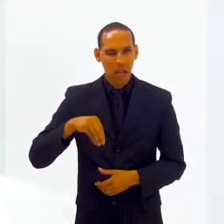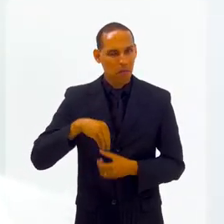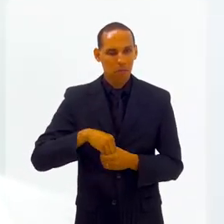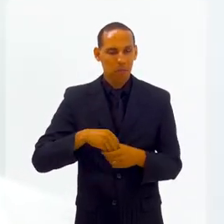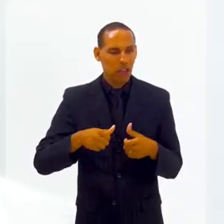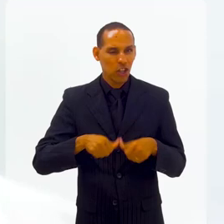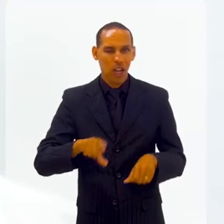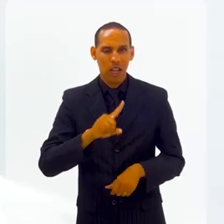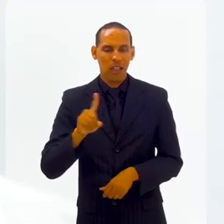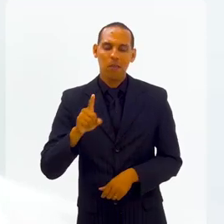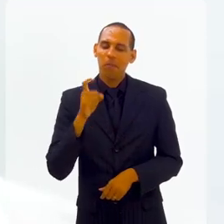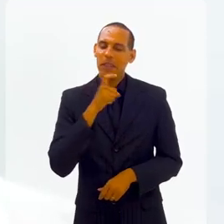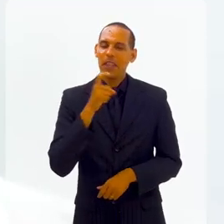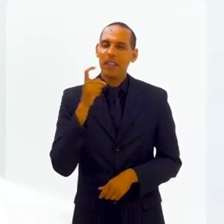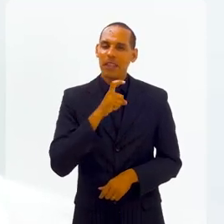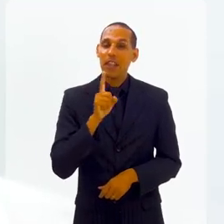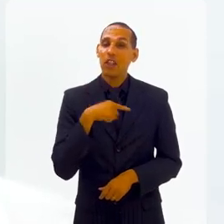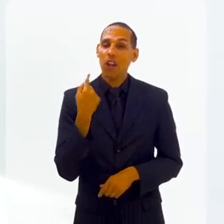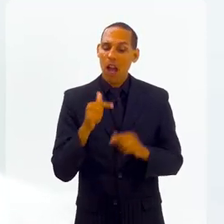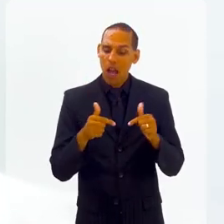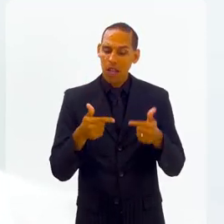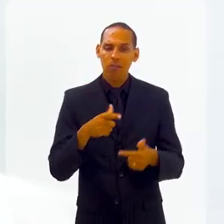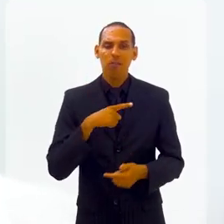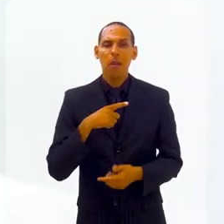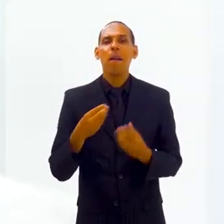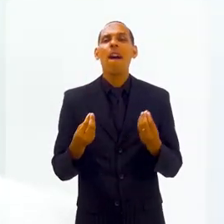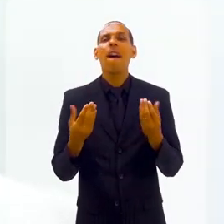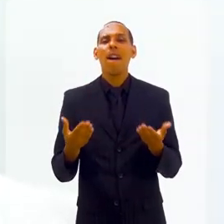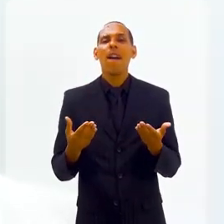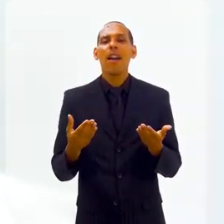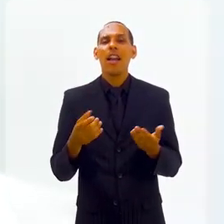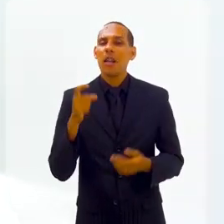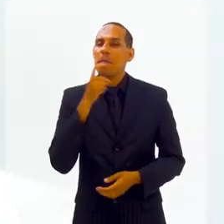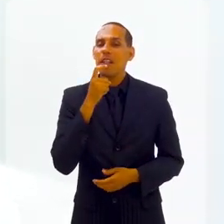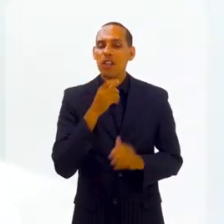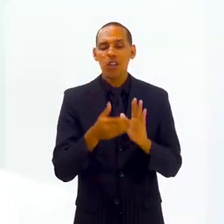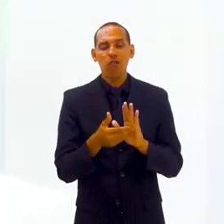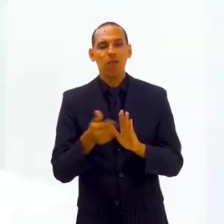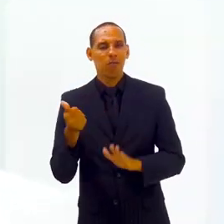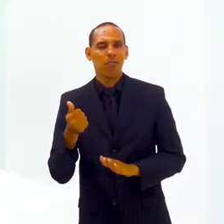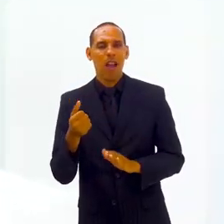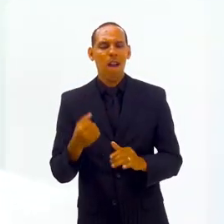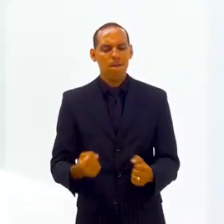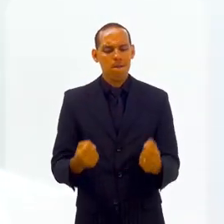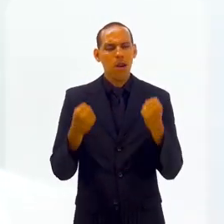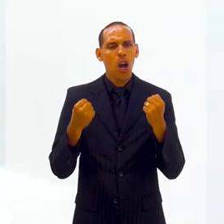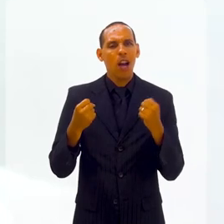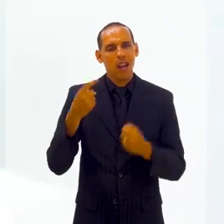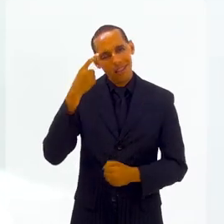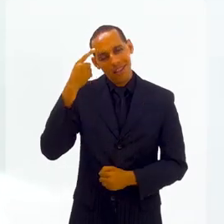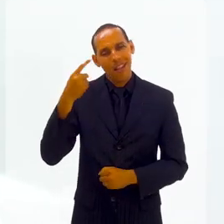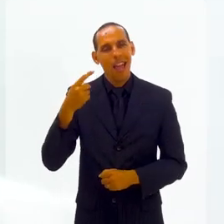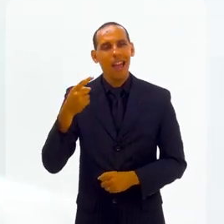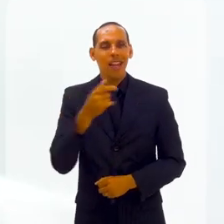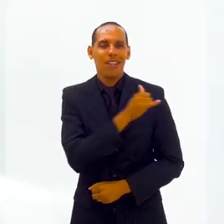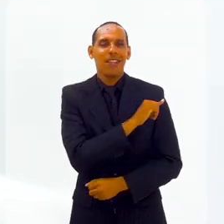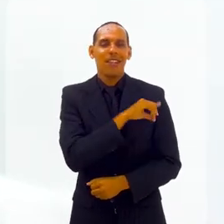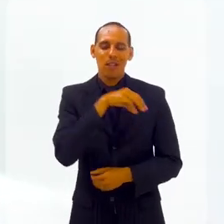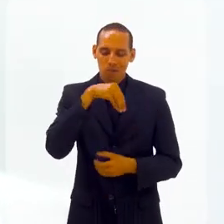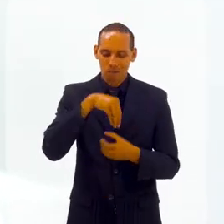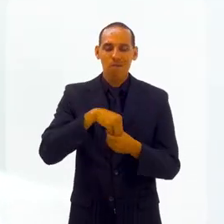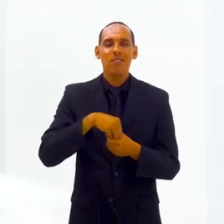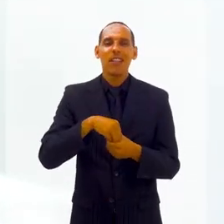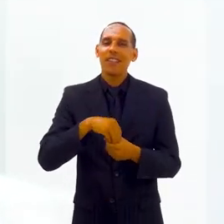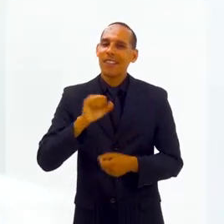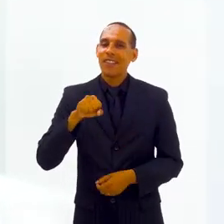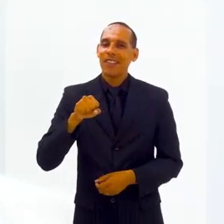temos várias ações e a gente exatamente para fortalecer e desmistificar essa situação essa condição do Estado